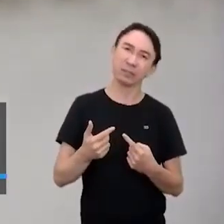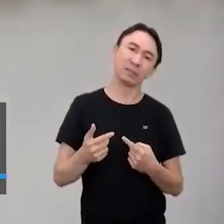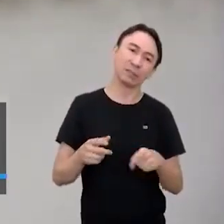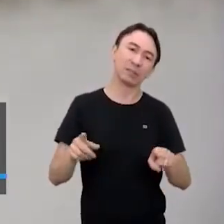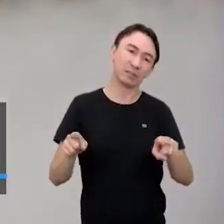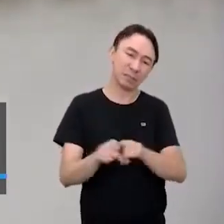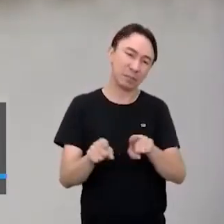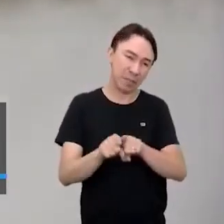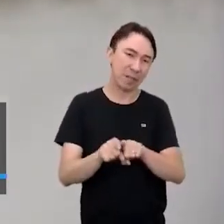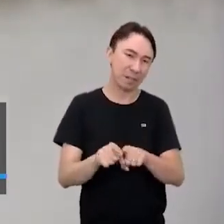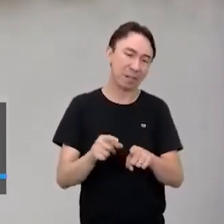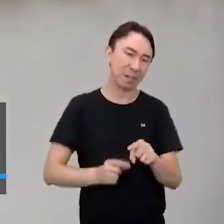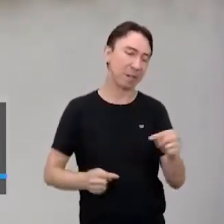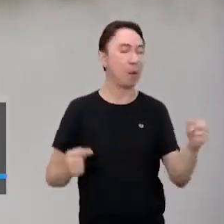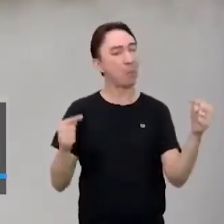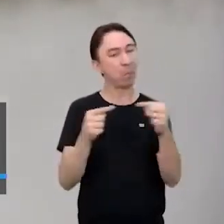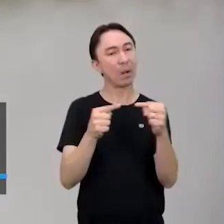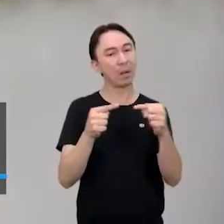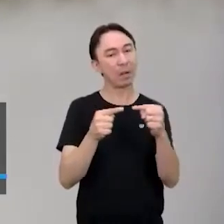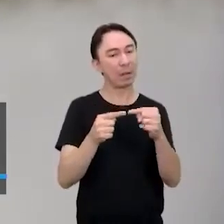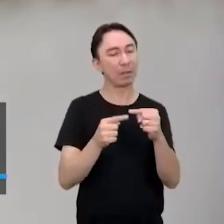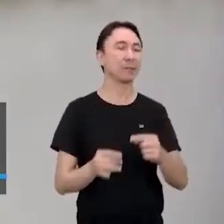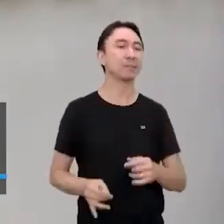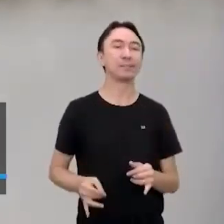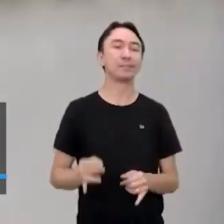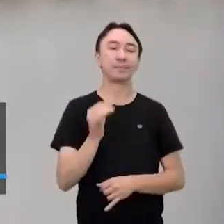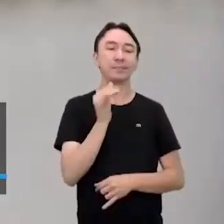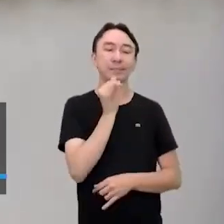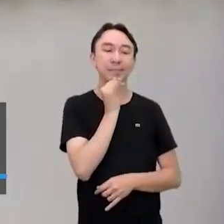sentido, né? Por exemplo, as